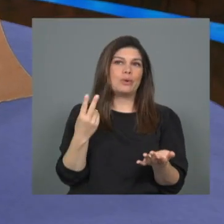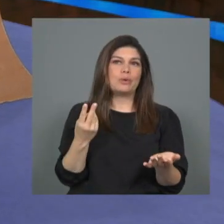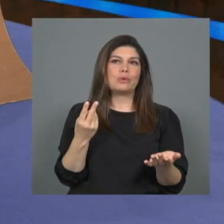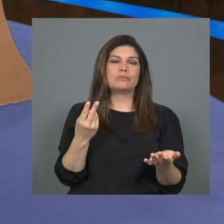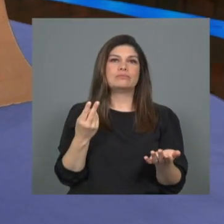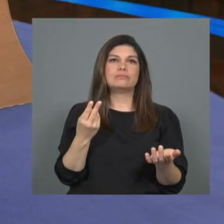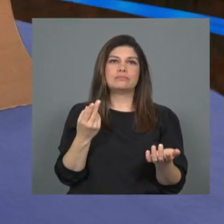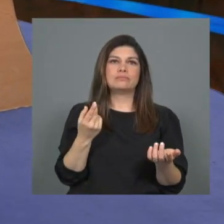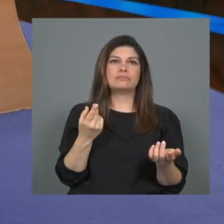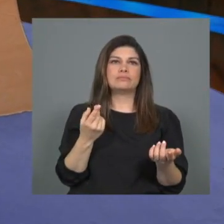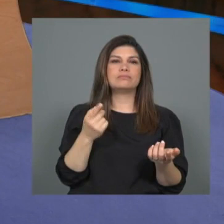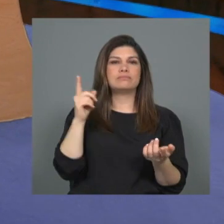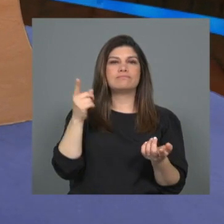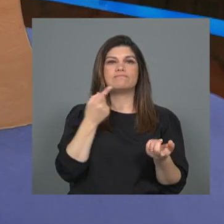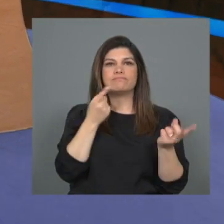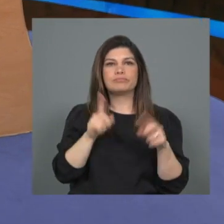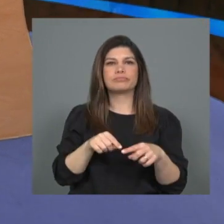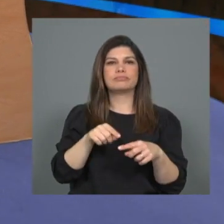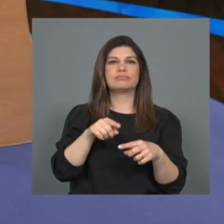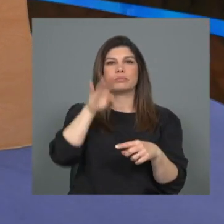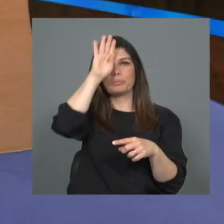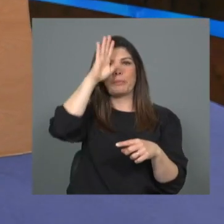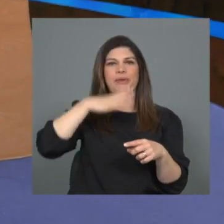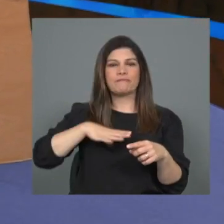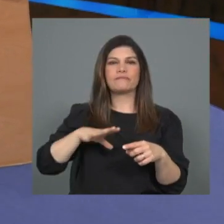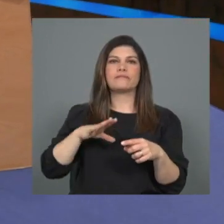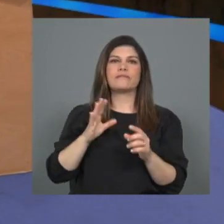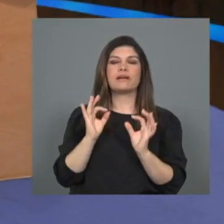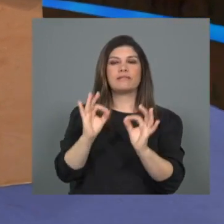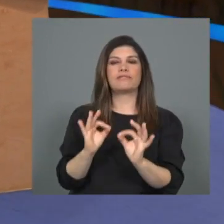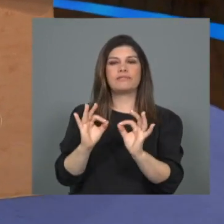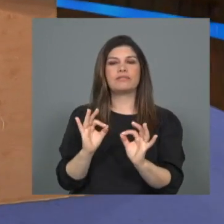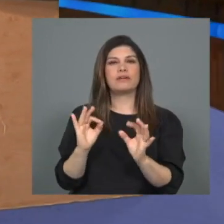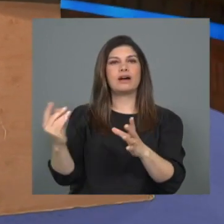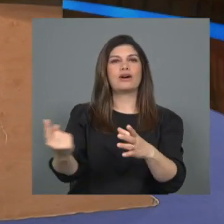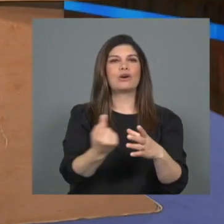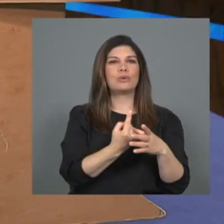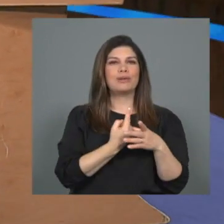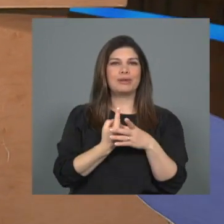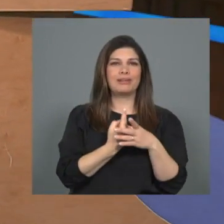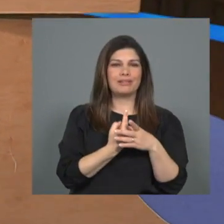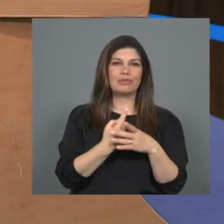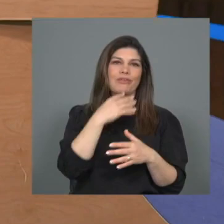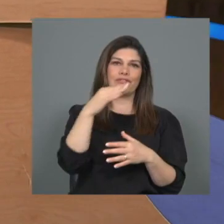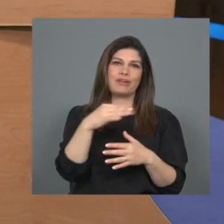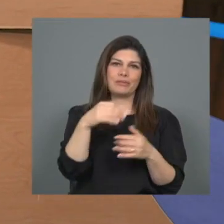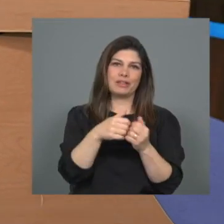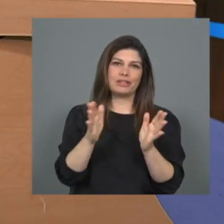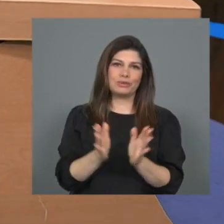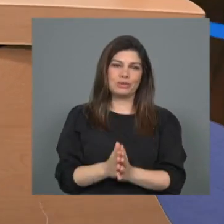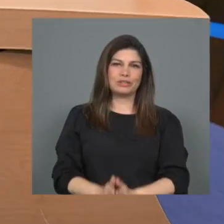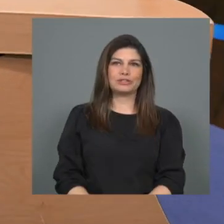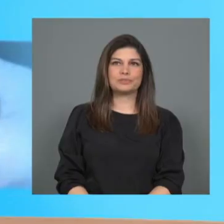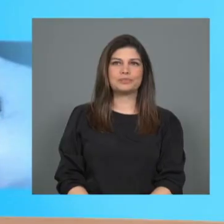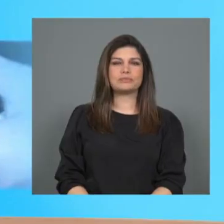do acolhimento que o Papa deseja para todas as famílias? Houve essa presença do ano Família Amoris Laetitia?